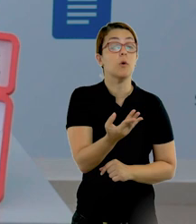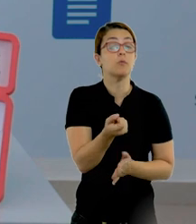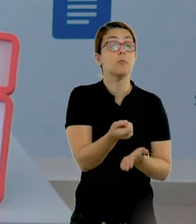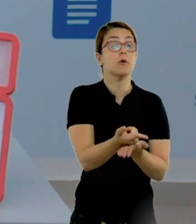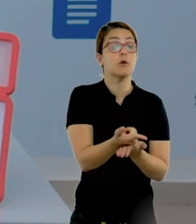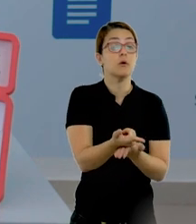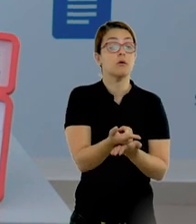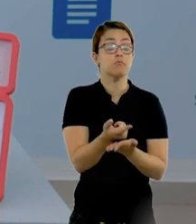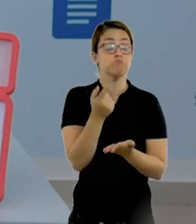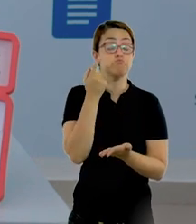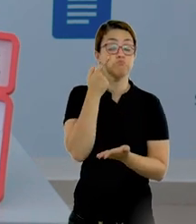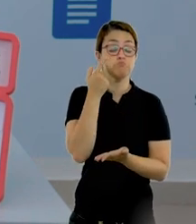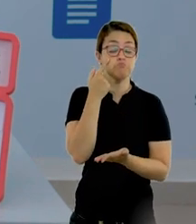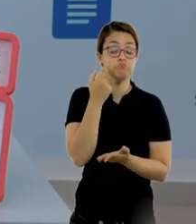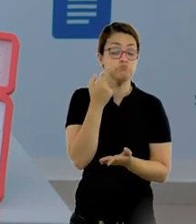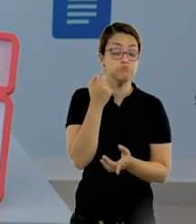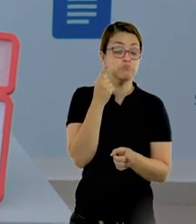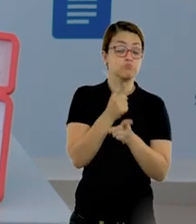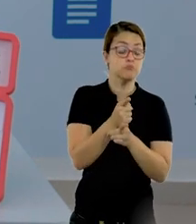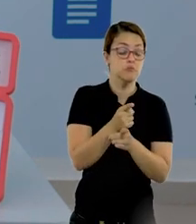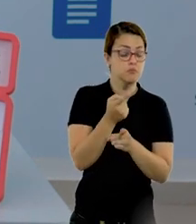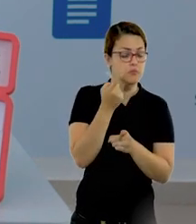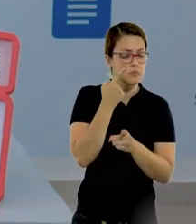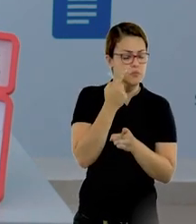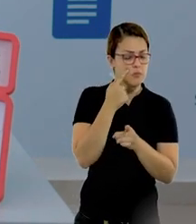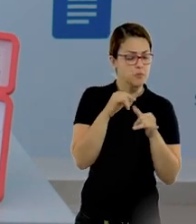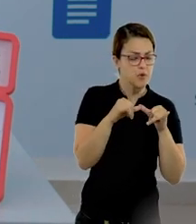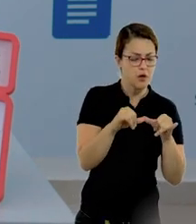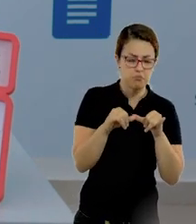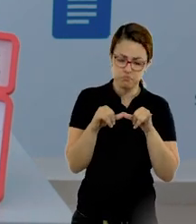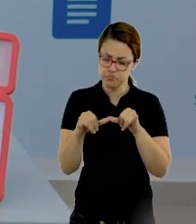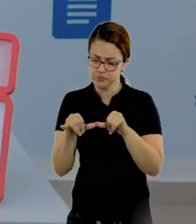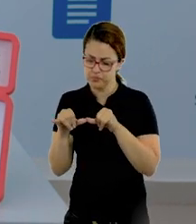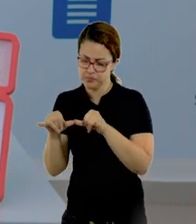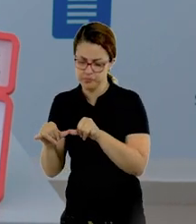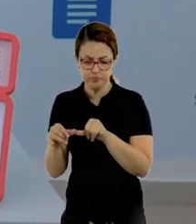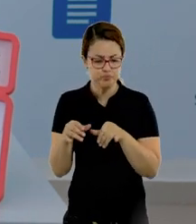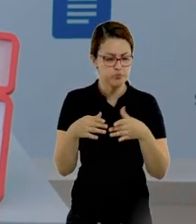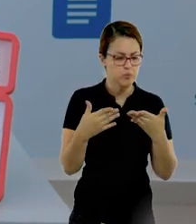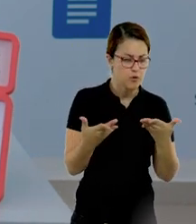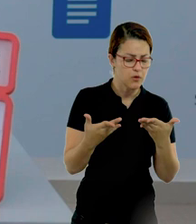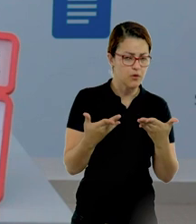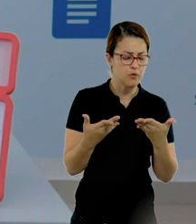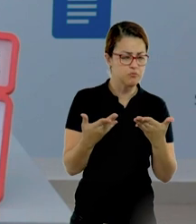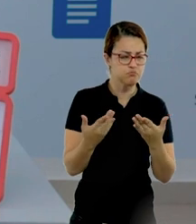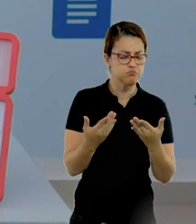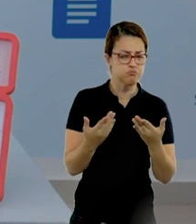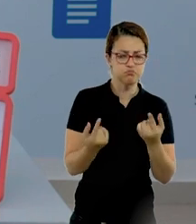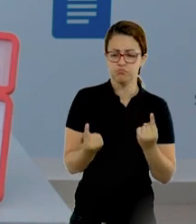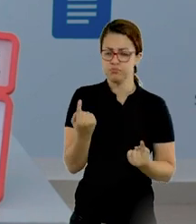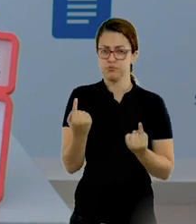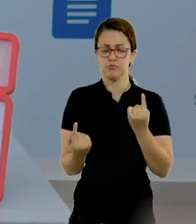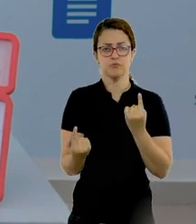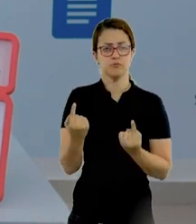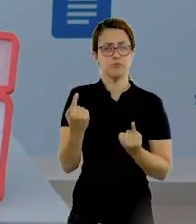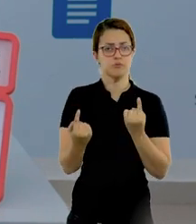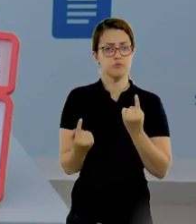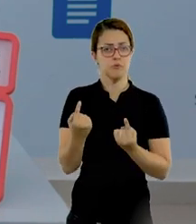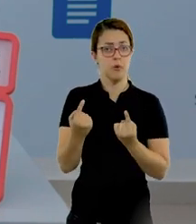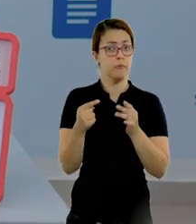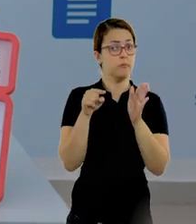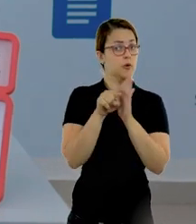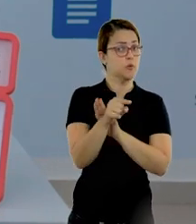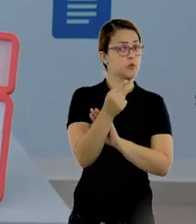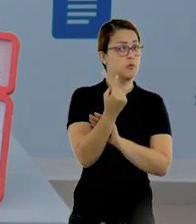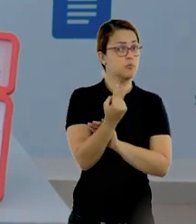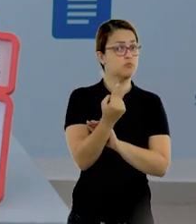que você tem que descobrir? Você tem que observar, lendo e analisando em qual supermercado, a